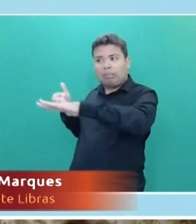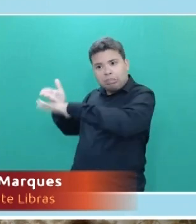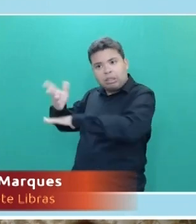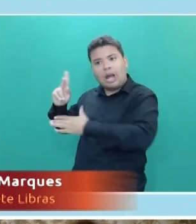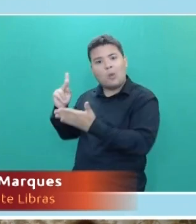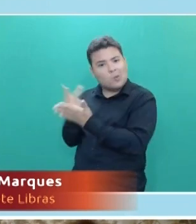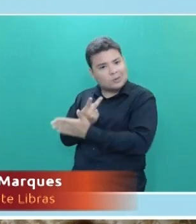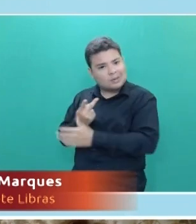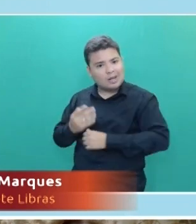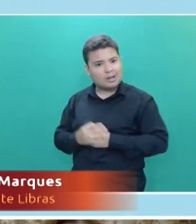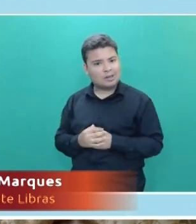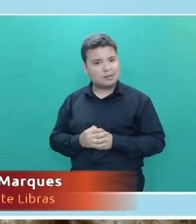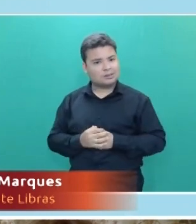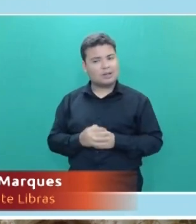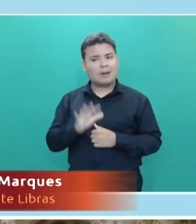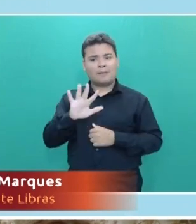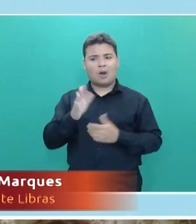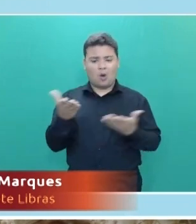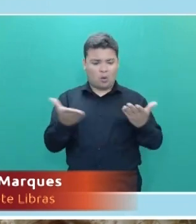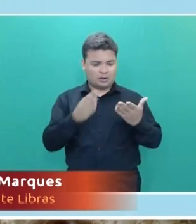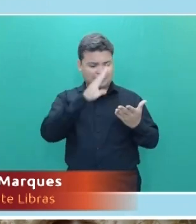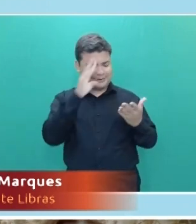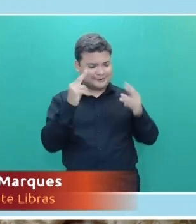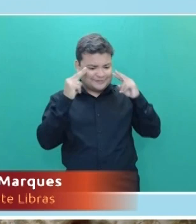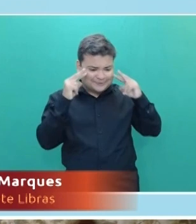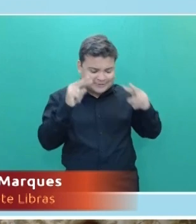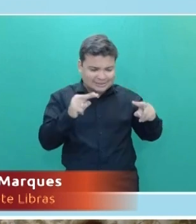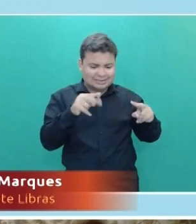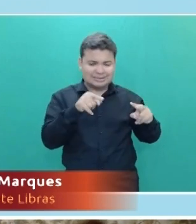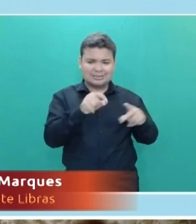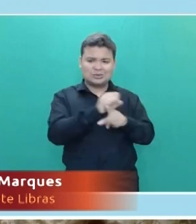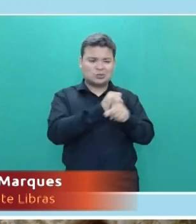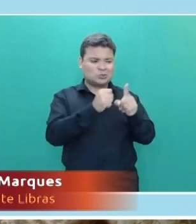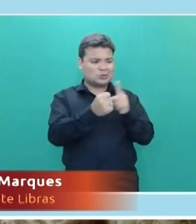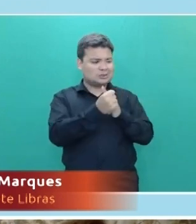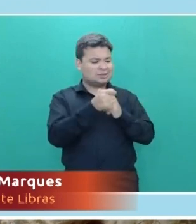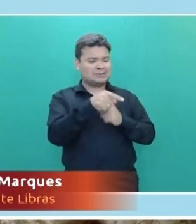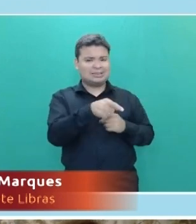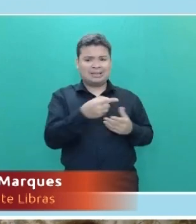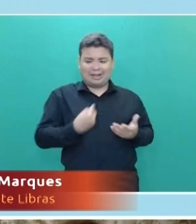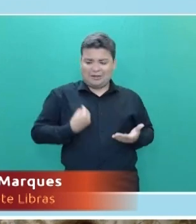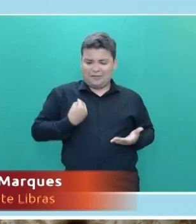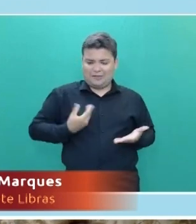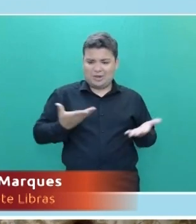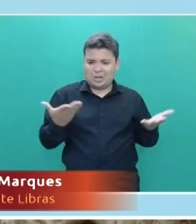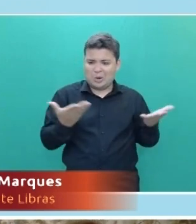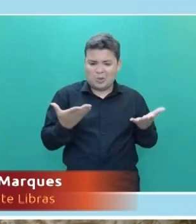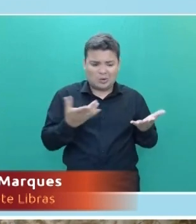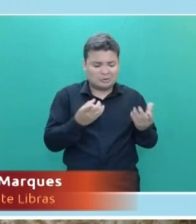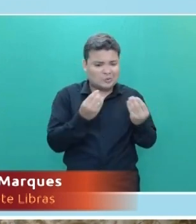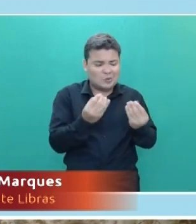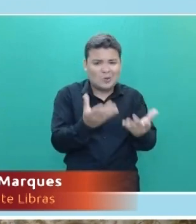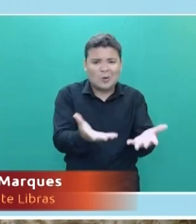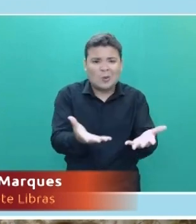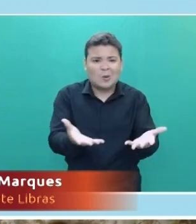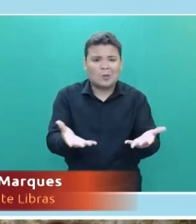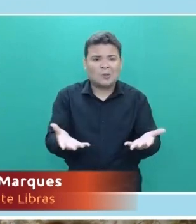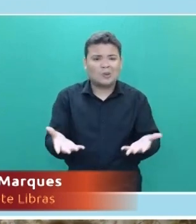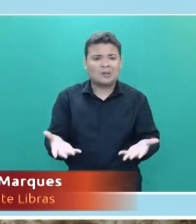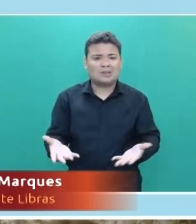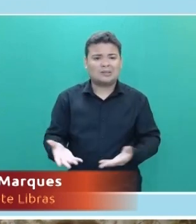de casos e pergunta: que sociedade é essa? Que sociedade é essa que estamos formando? E